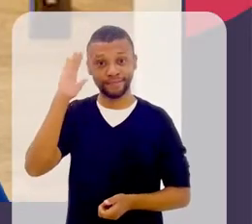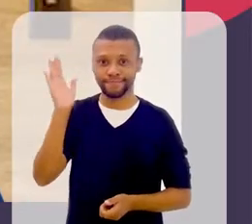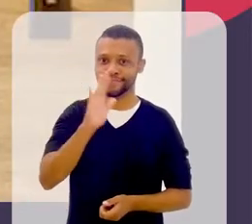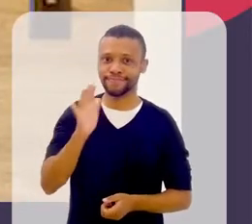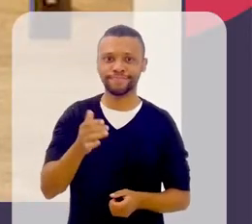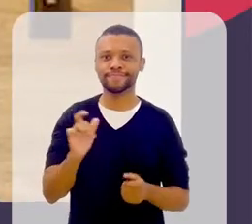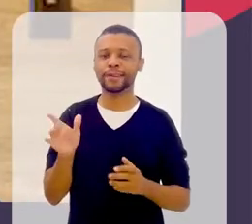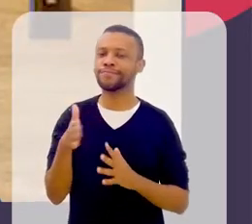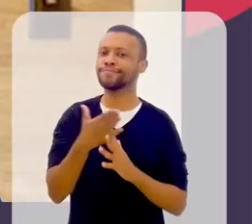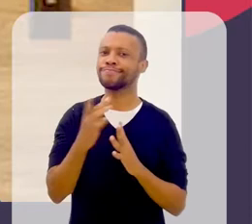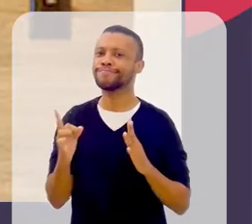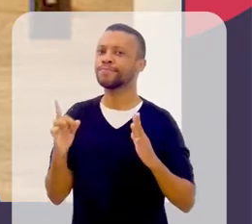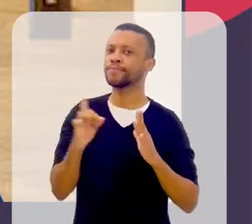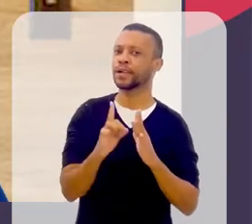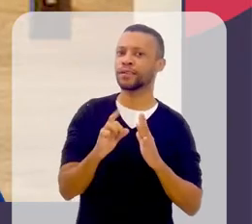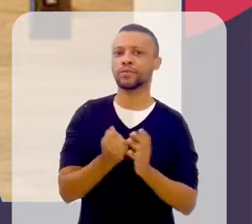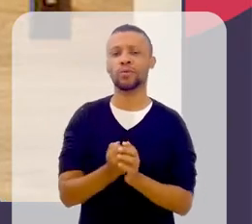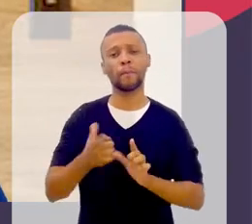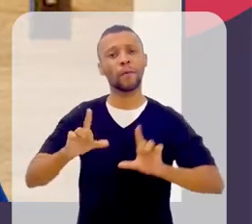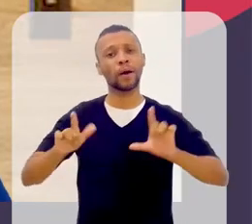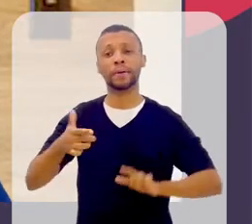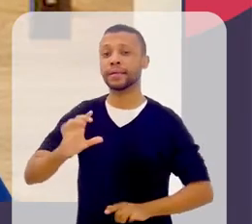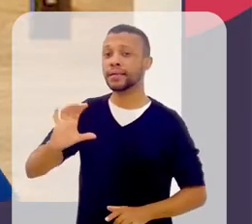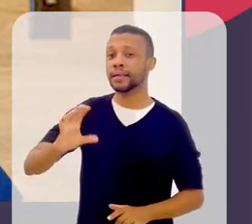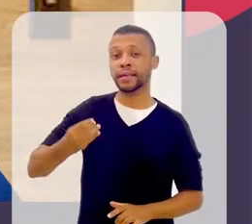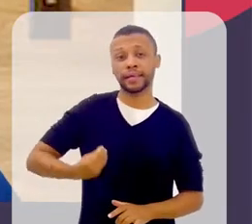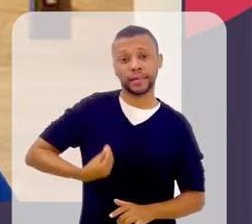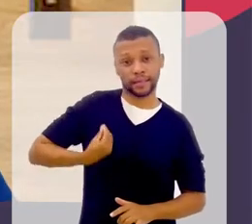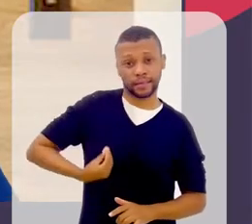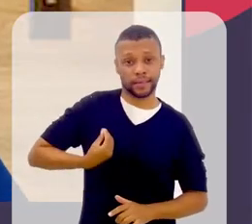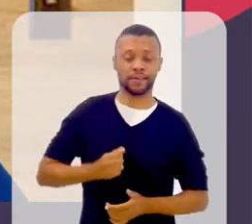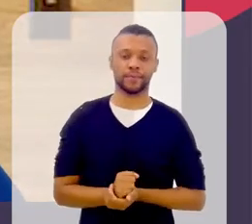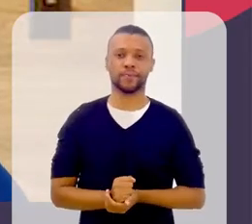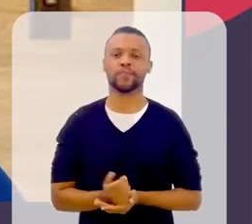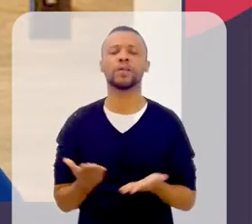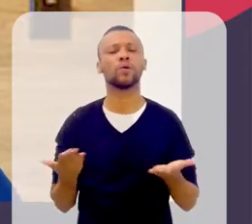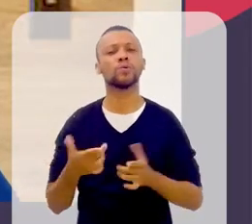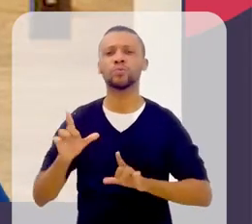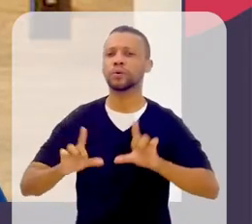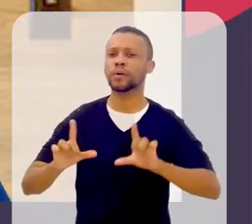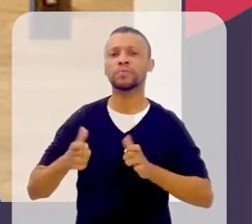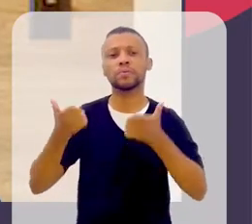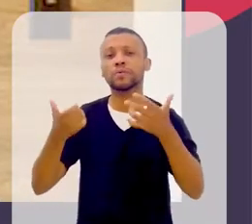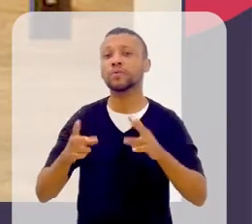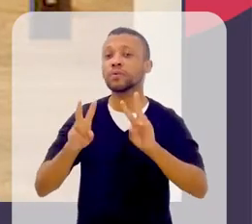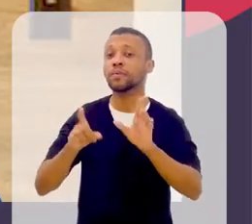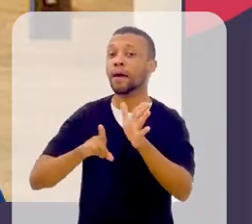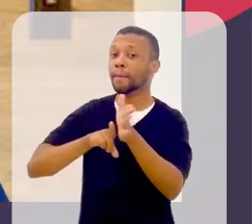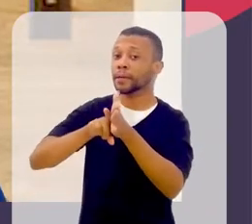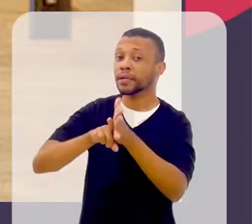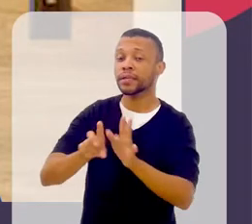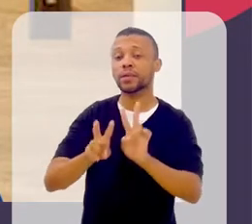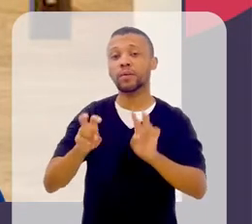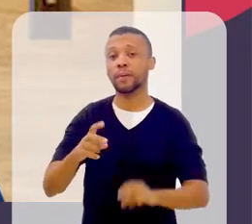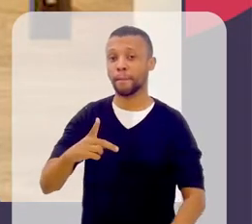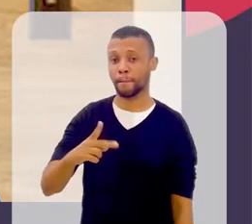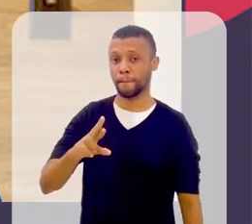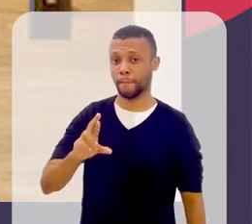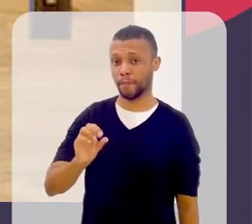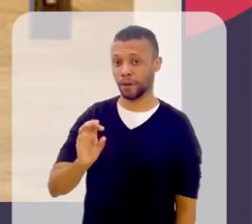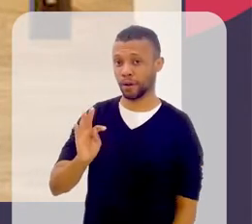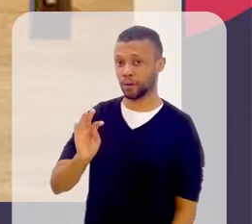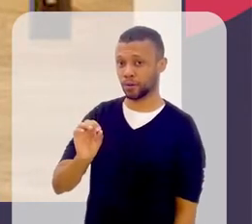Olá, estamos de volta com o Ciência e Existência e no programa de hoje falamos da pesquisa sobre protofeminismo que rendeu um